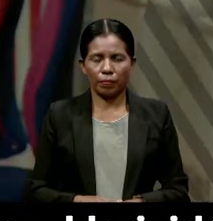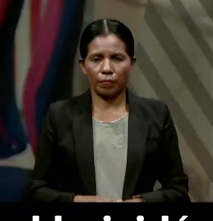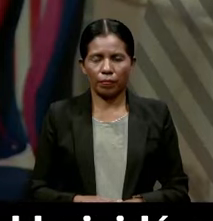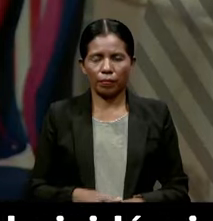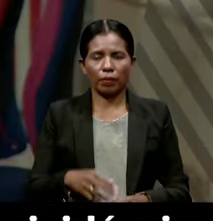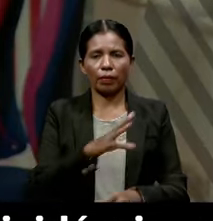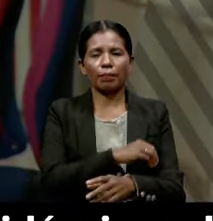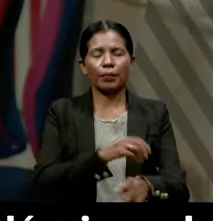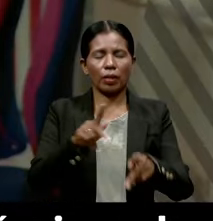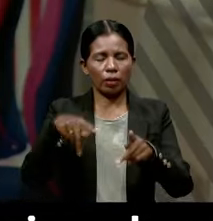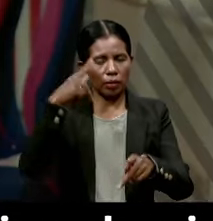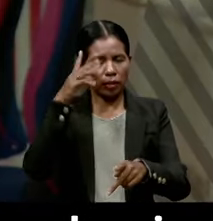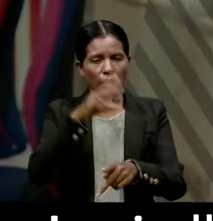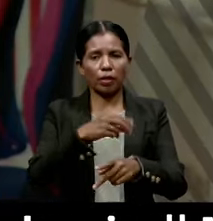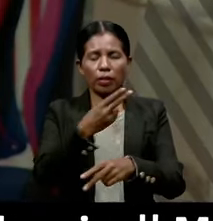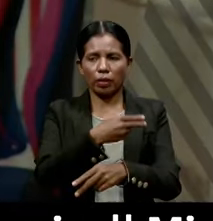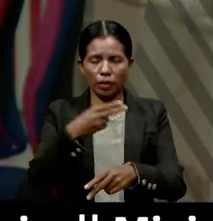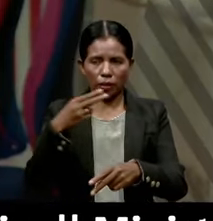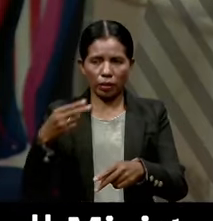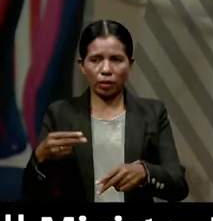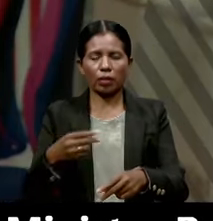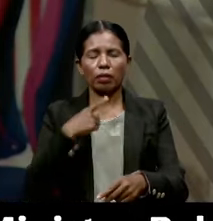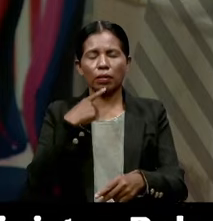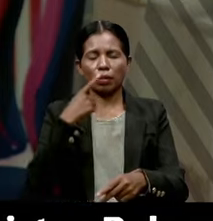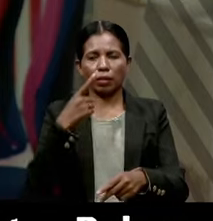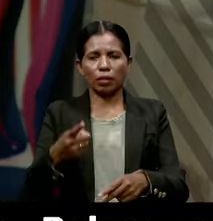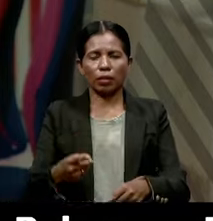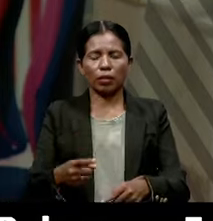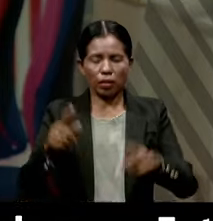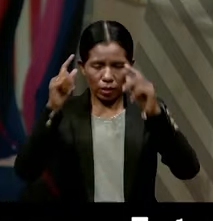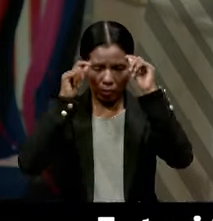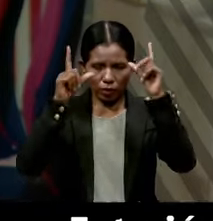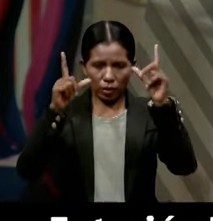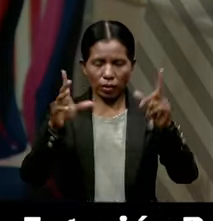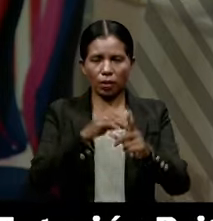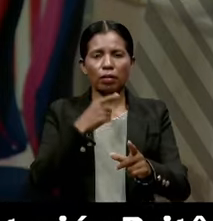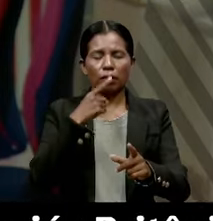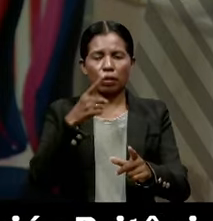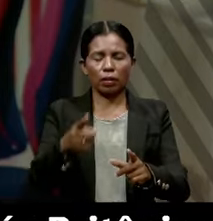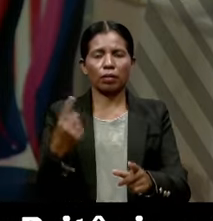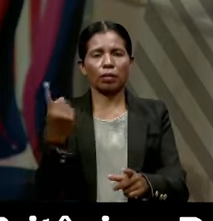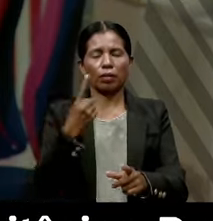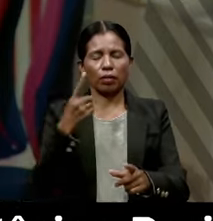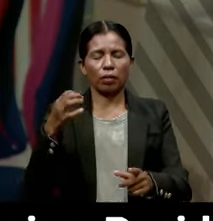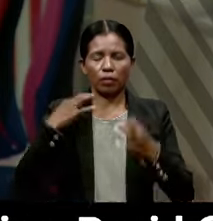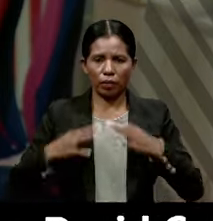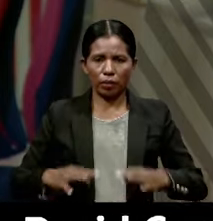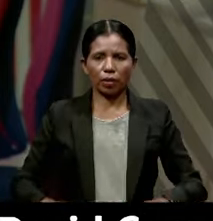Delegação Comunitária Política Externa Indonésia aprecia a tolerância religiosa do Timor-Leste no encoraja a manter